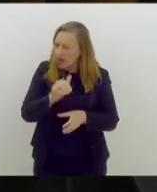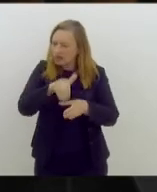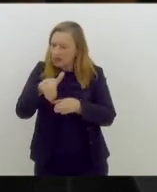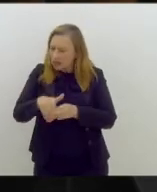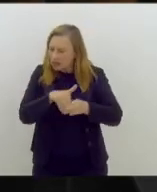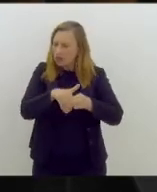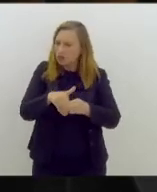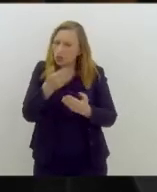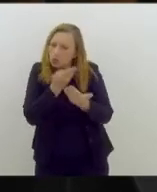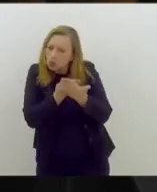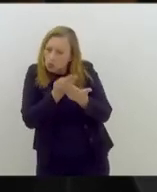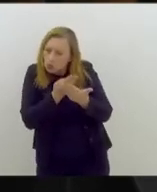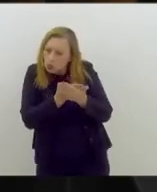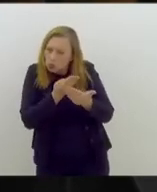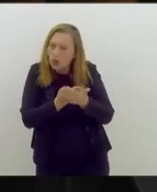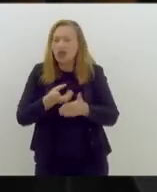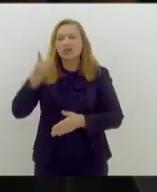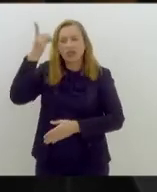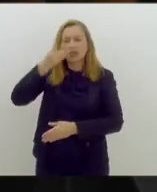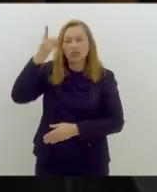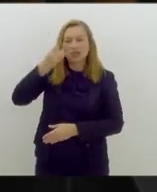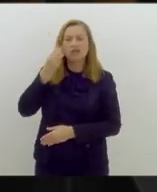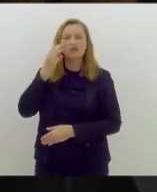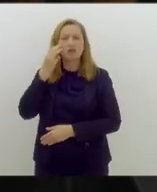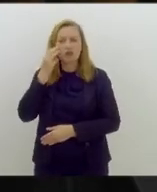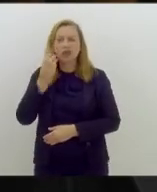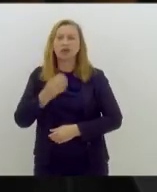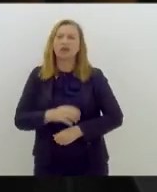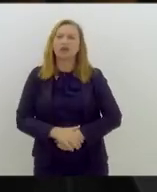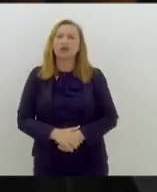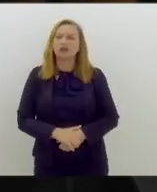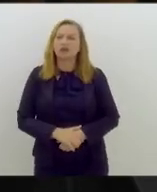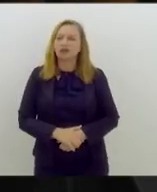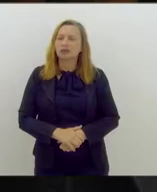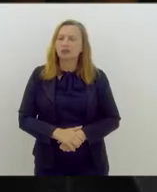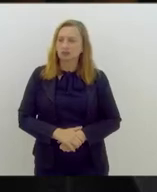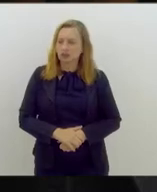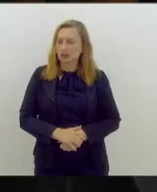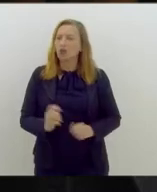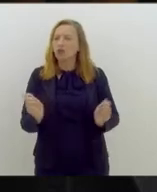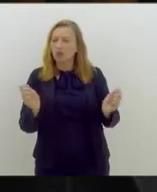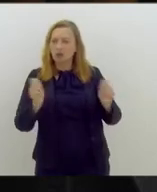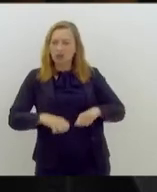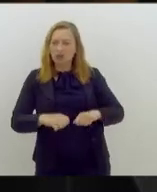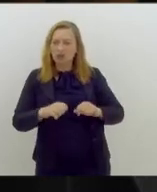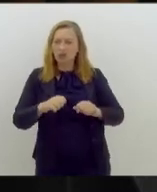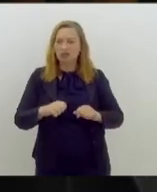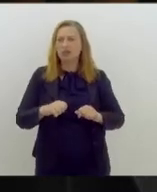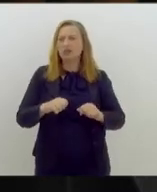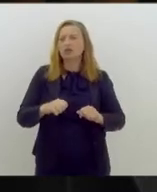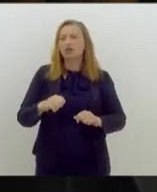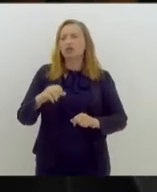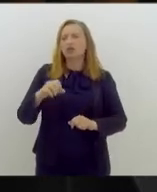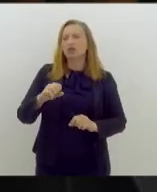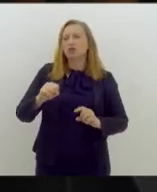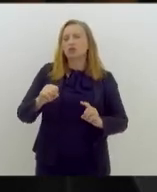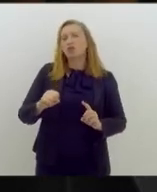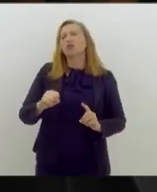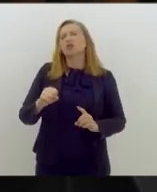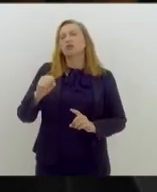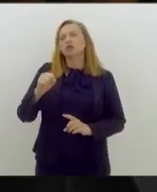serem estudadas Deputado valdeck é um competente sociólogo para